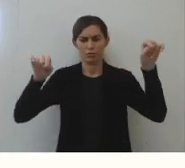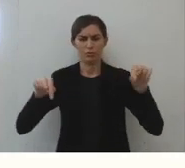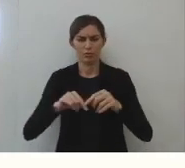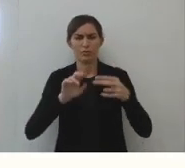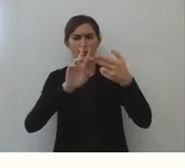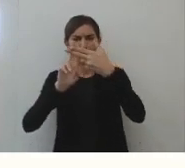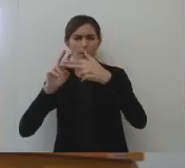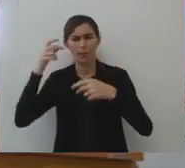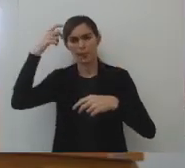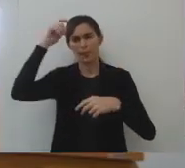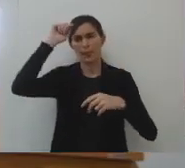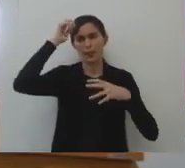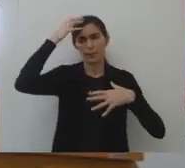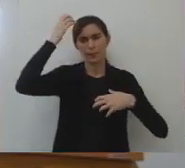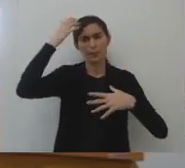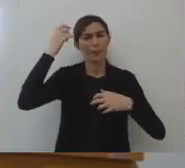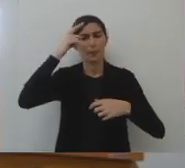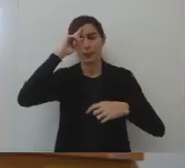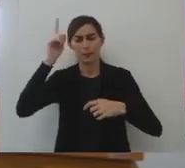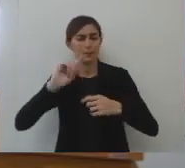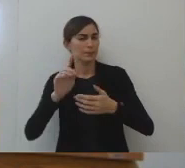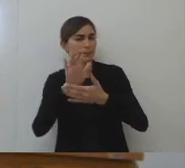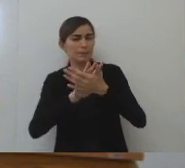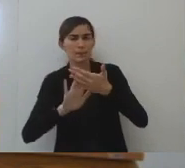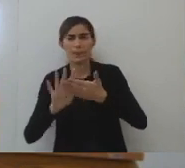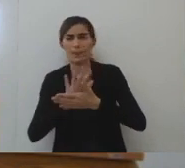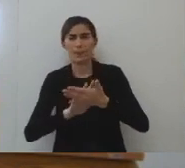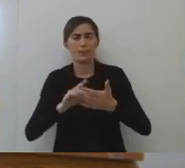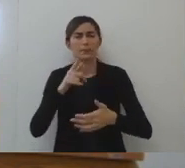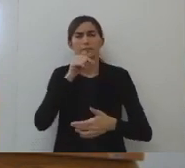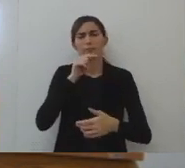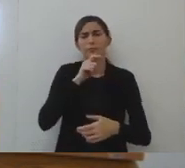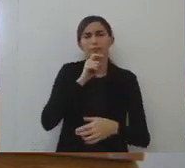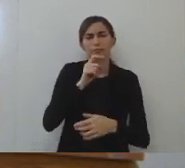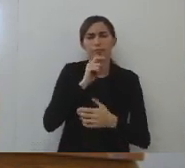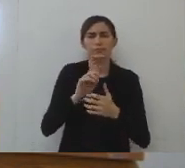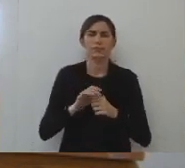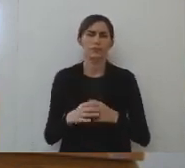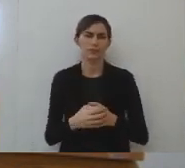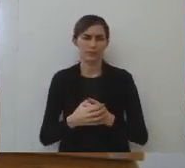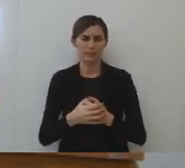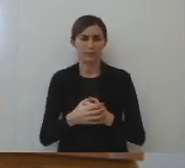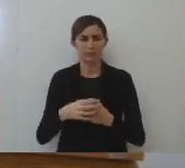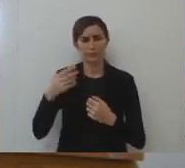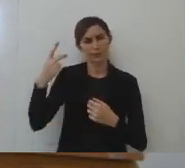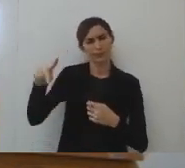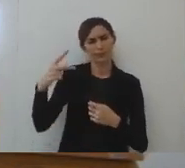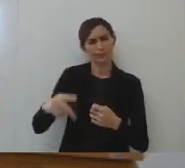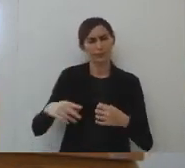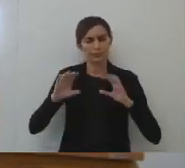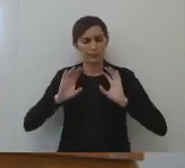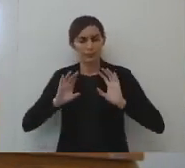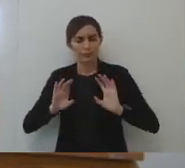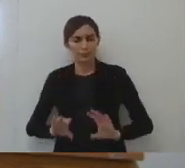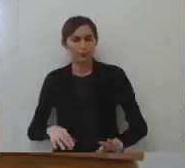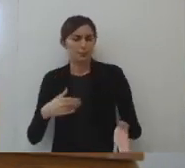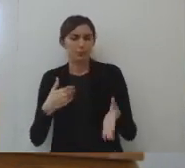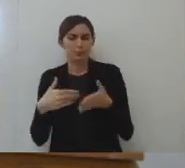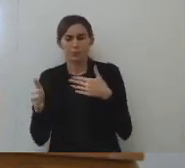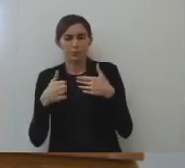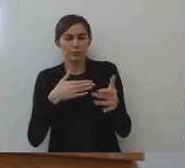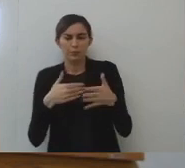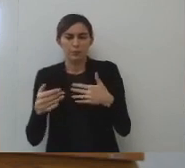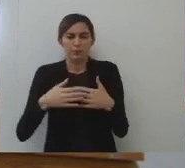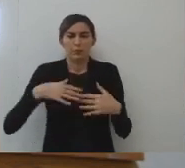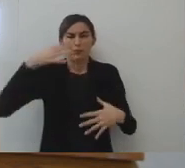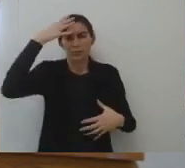colocaram no seu lugar um outro macaco que não sabia nada dos banhos de água fria. Ele se comportou como qualquer